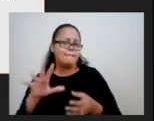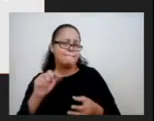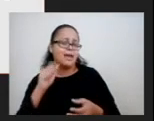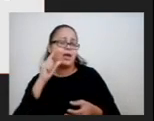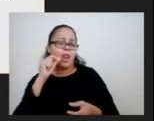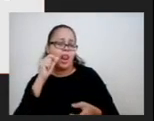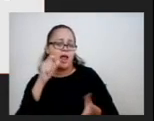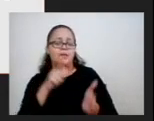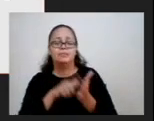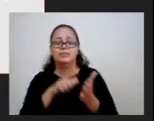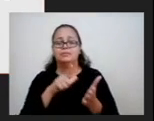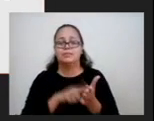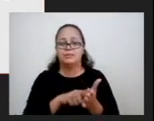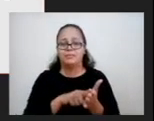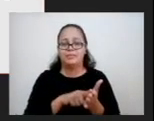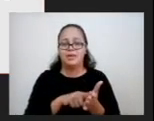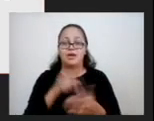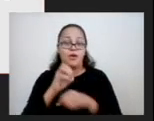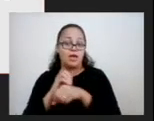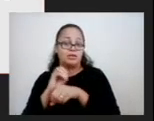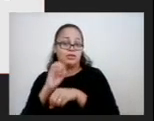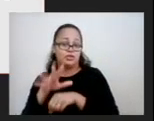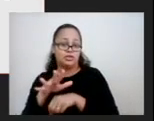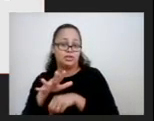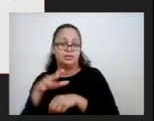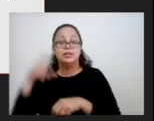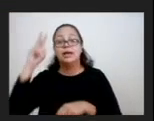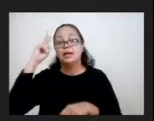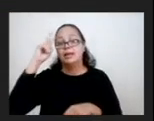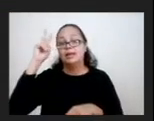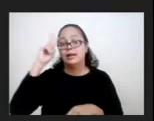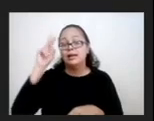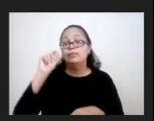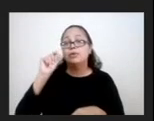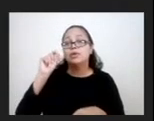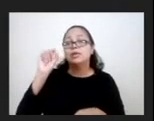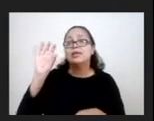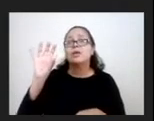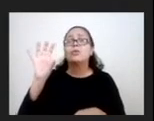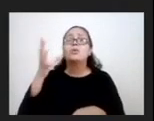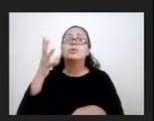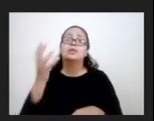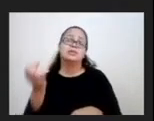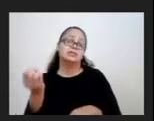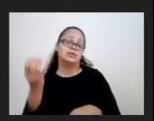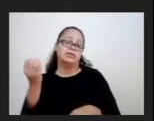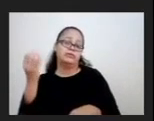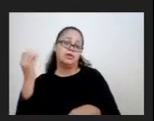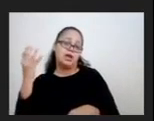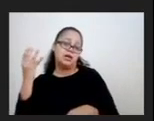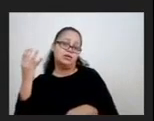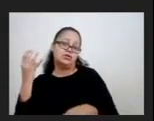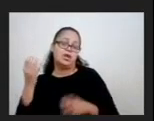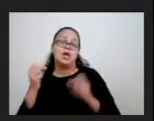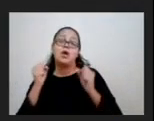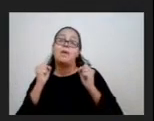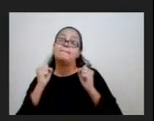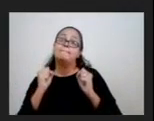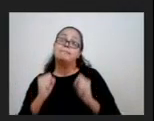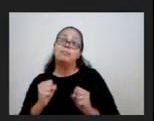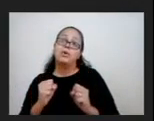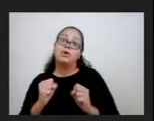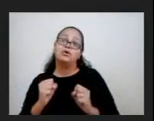pega o seu lápis, papel, vamos para as dicas, certo? Então lembre-se de algo que aconteceu em uma viagem. Pode ser uma viagem com